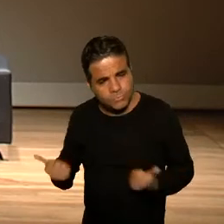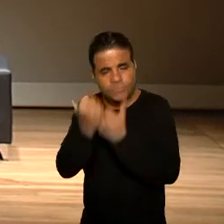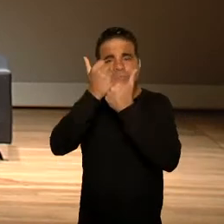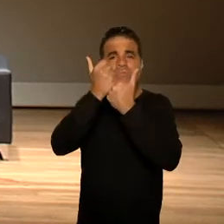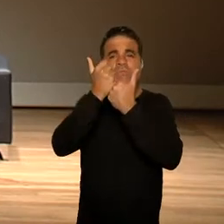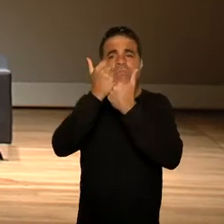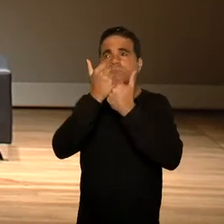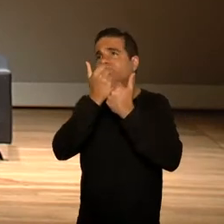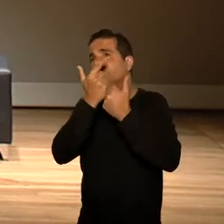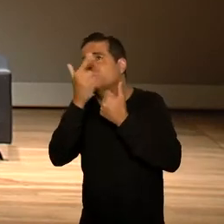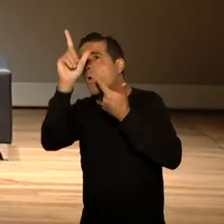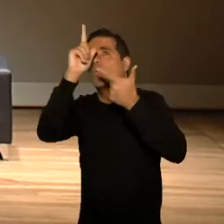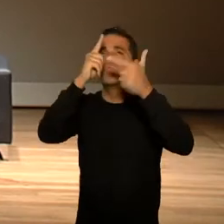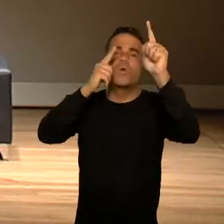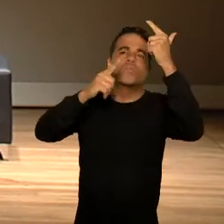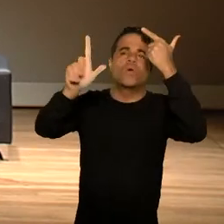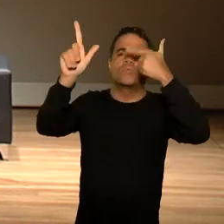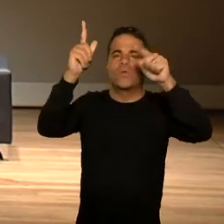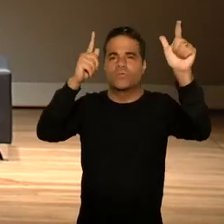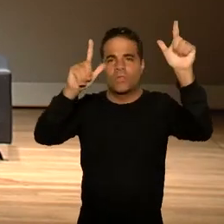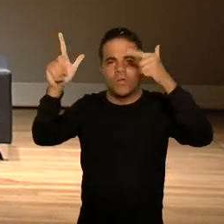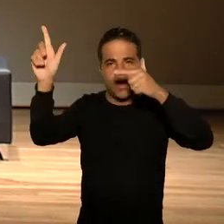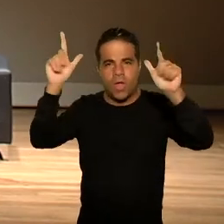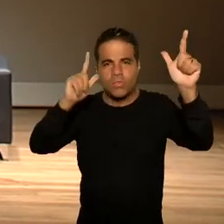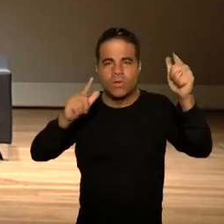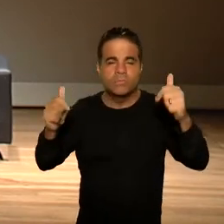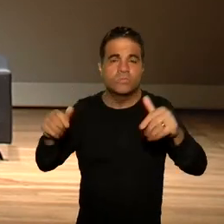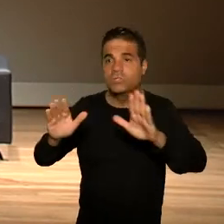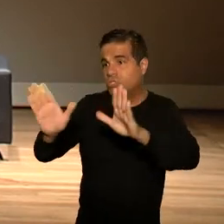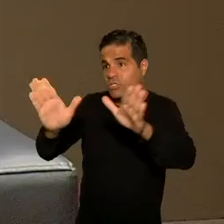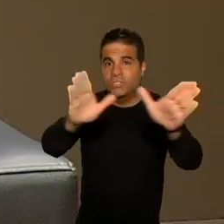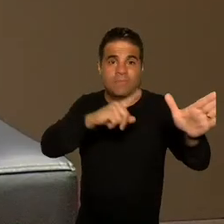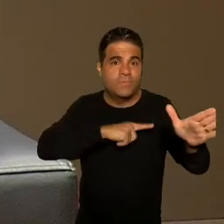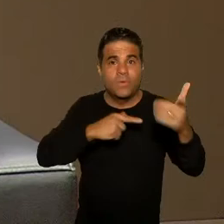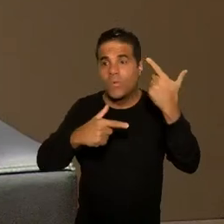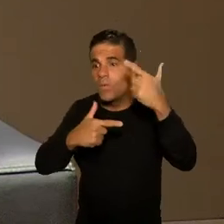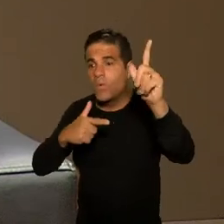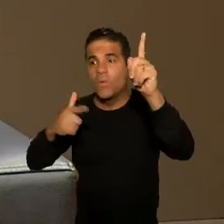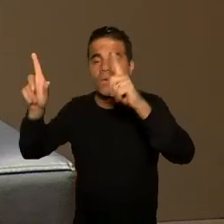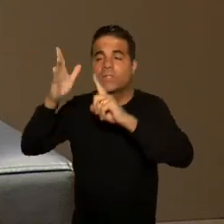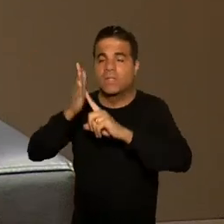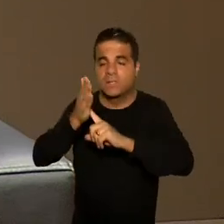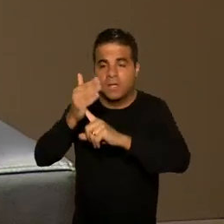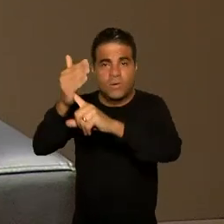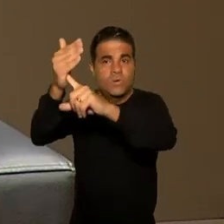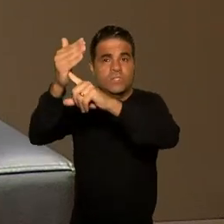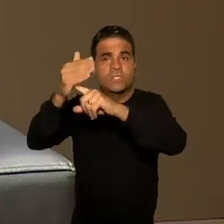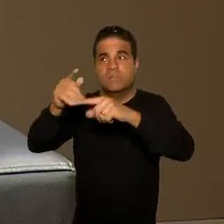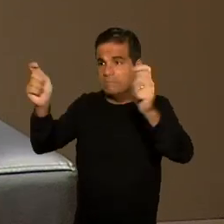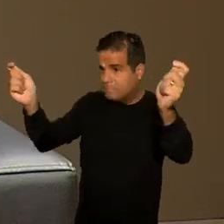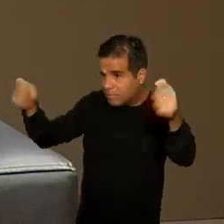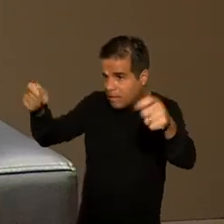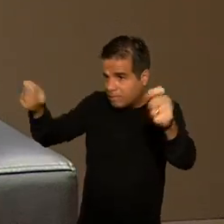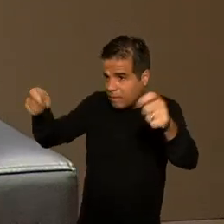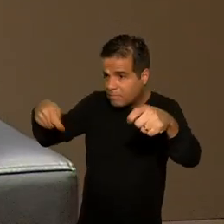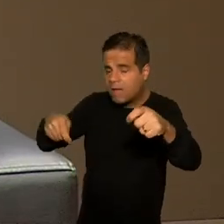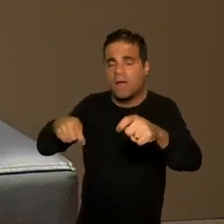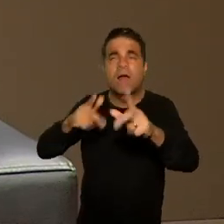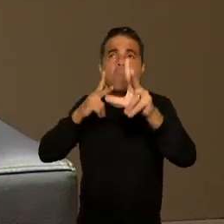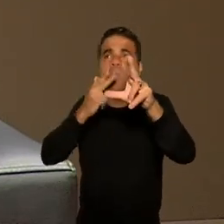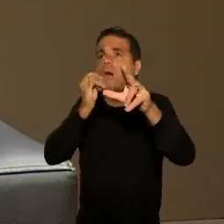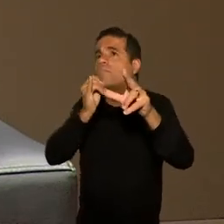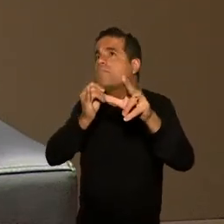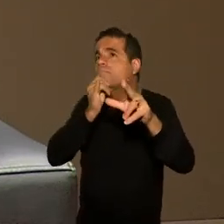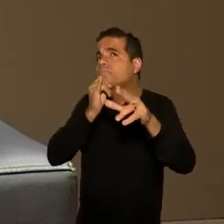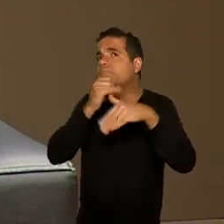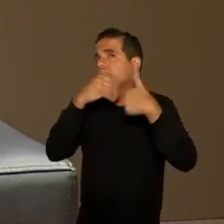eventualmente por uma já que a gente tem outras tecnologias né então você também pode É como se